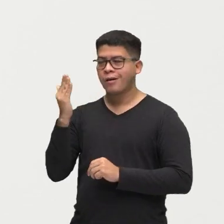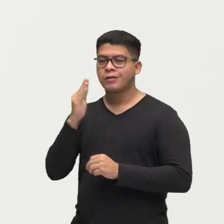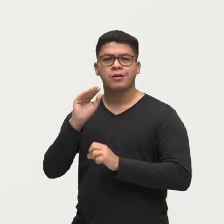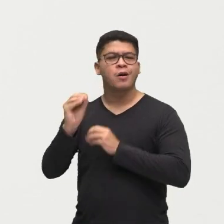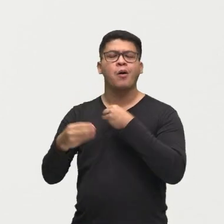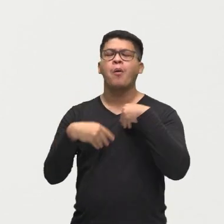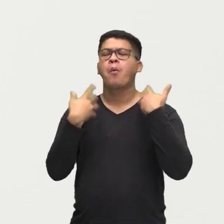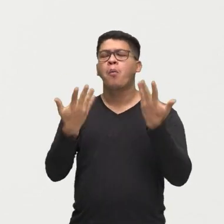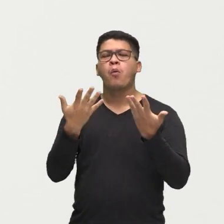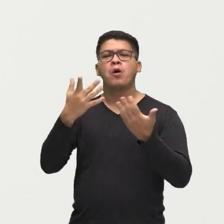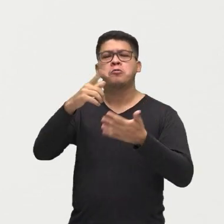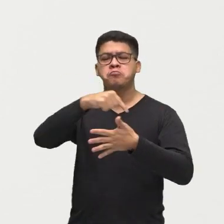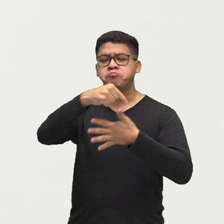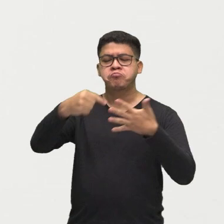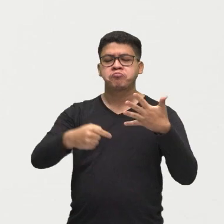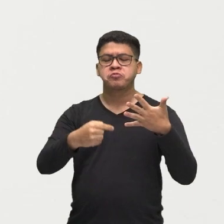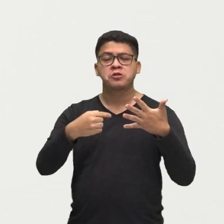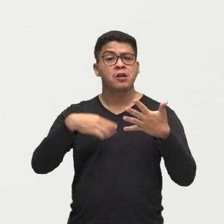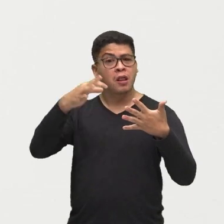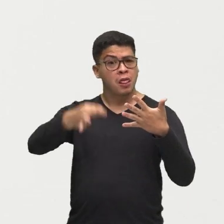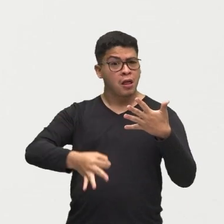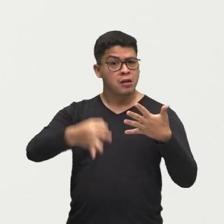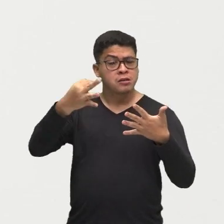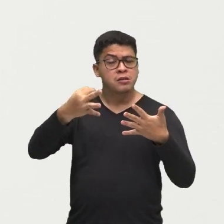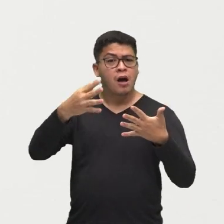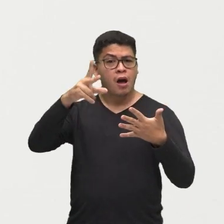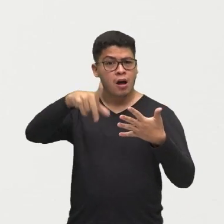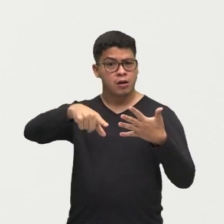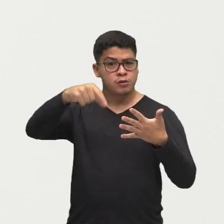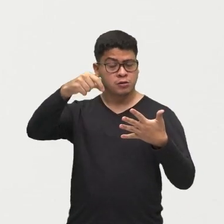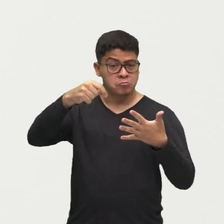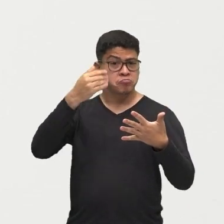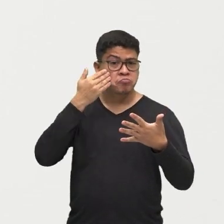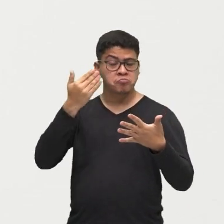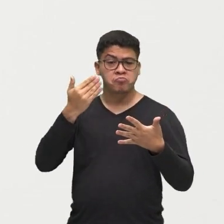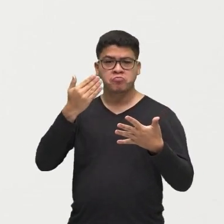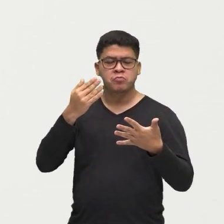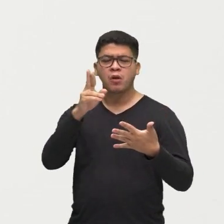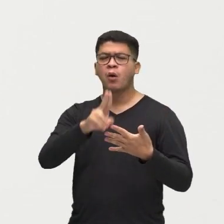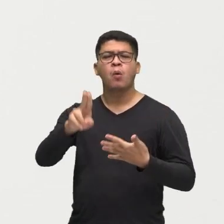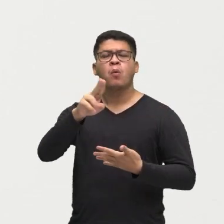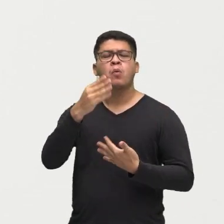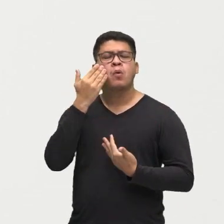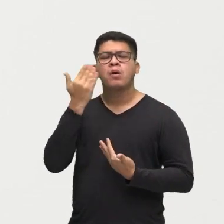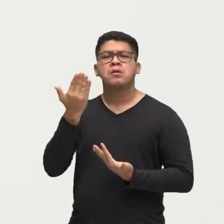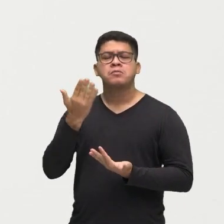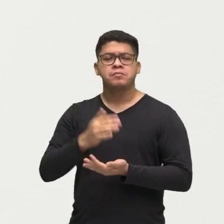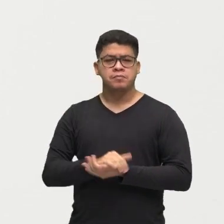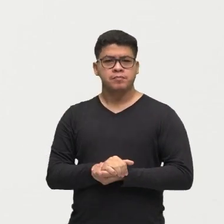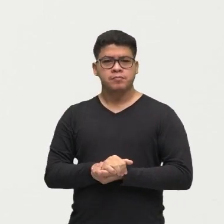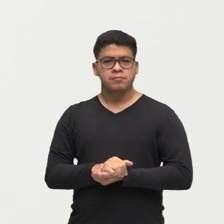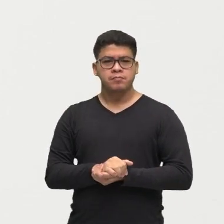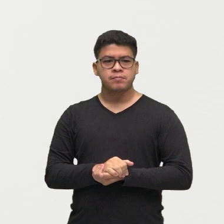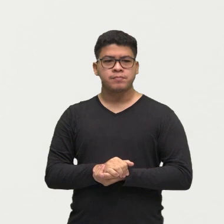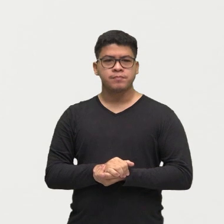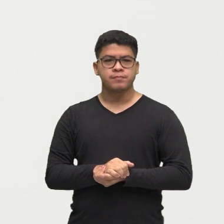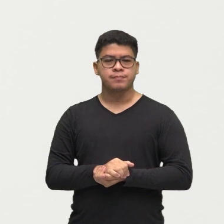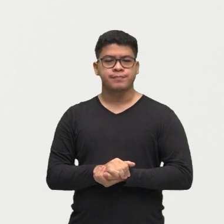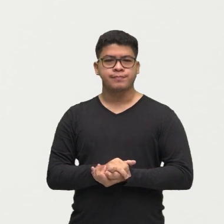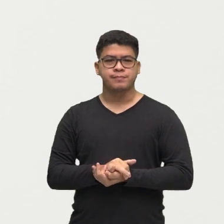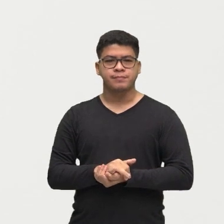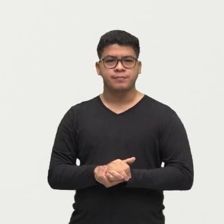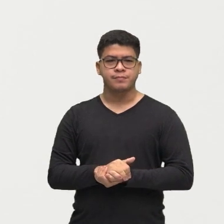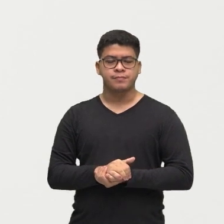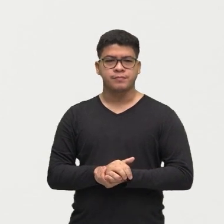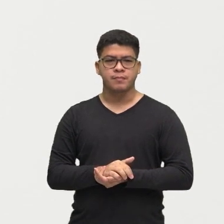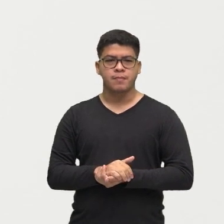que apresenta uma frase que está usando esse verbo modal corretamente, da forma correta, direitinho, né, sem nenhuma